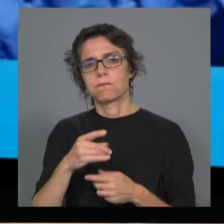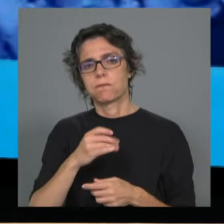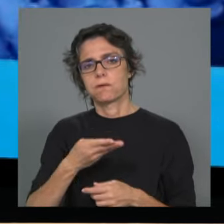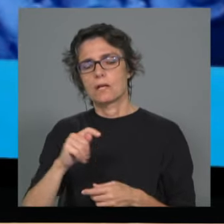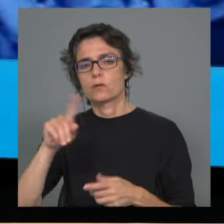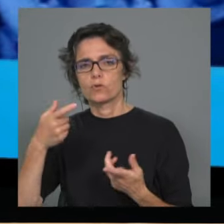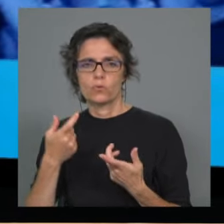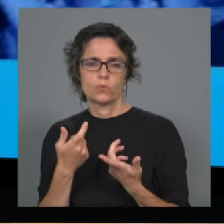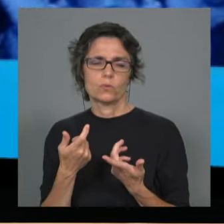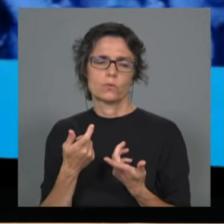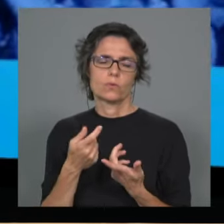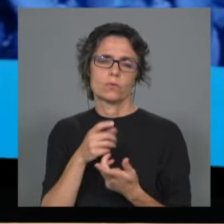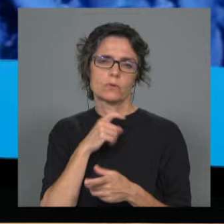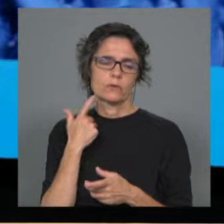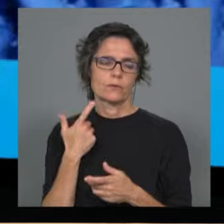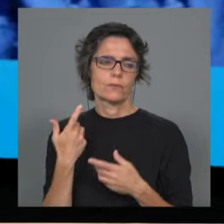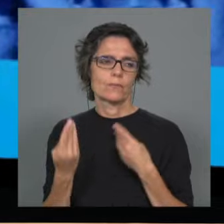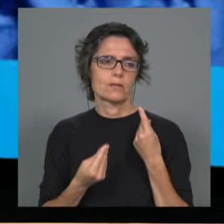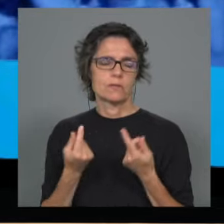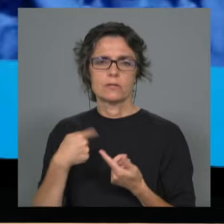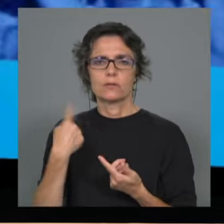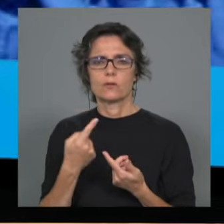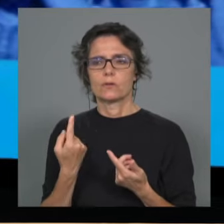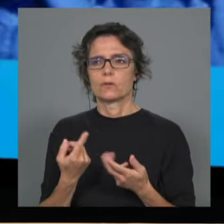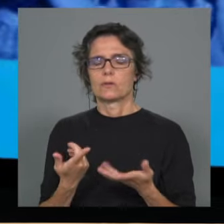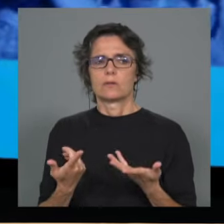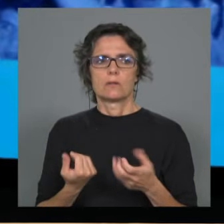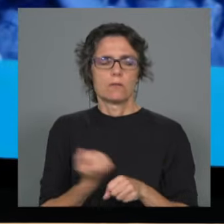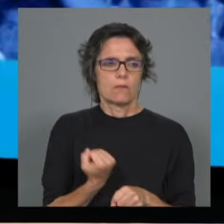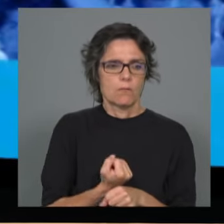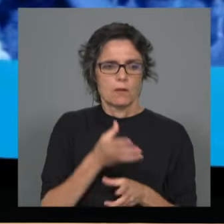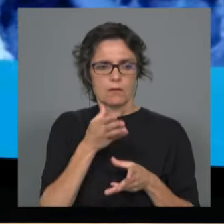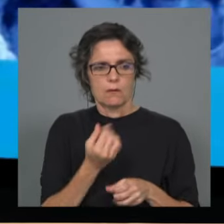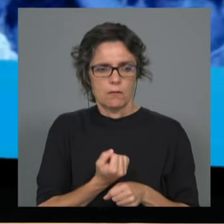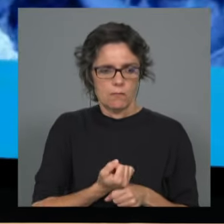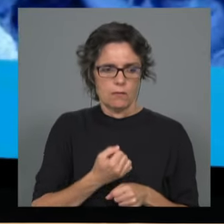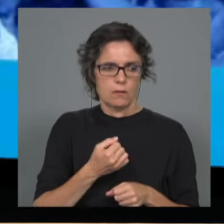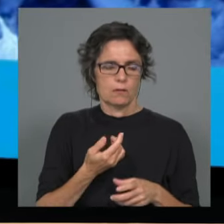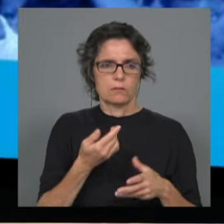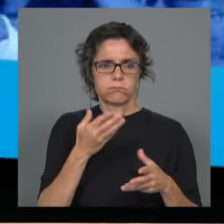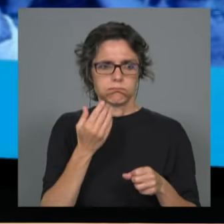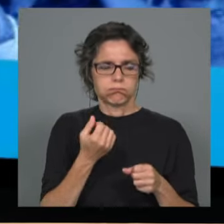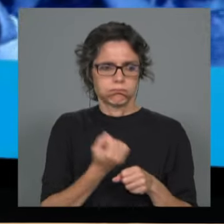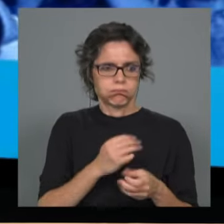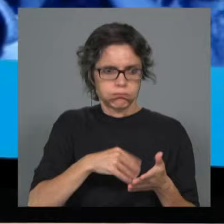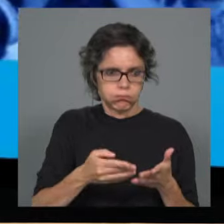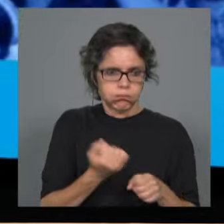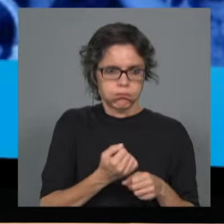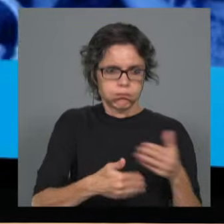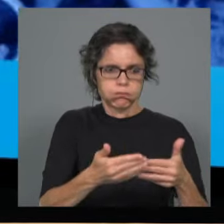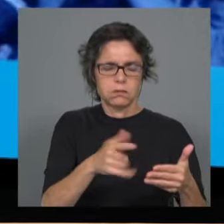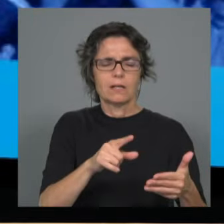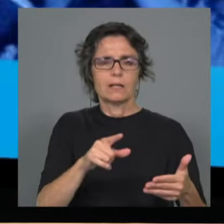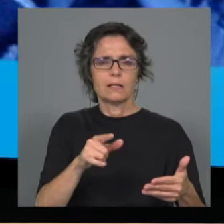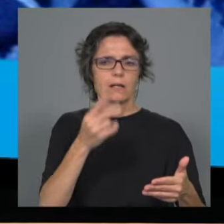nosso próximo, né? Estamos demasiado envolvidos com os nossos trabalhos pastorais, e por vezes o próximo fica um pouco